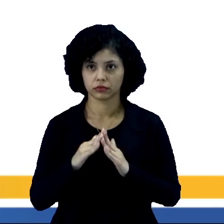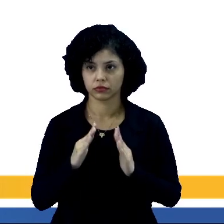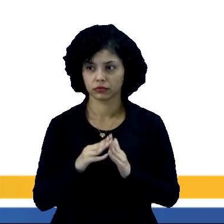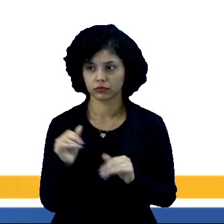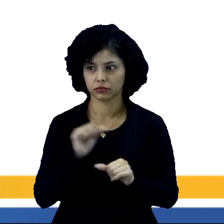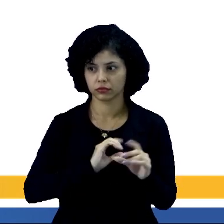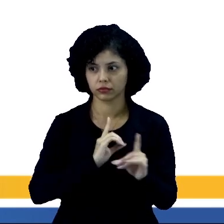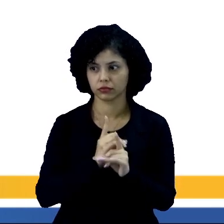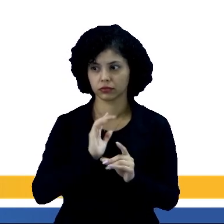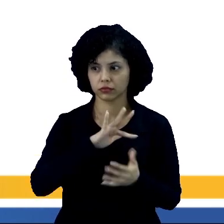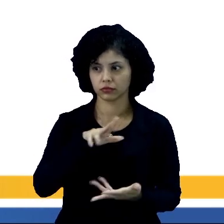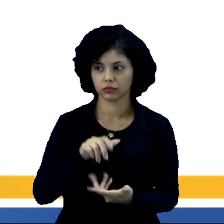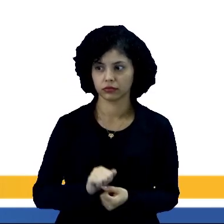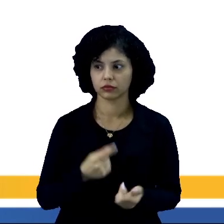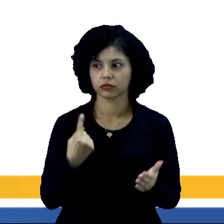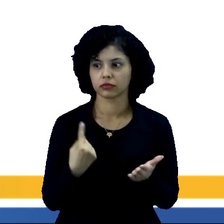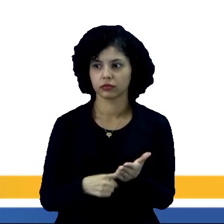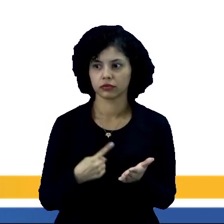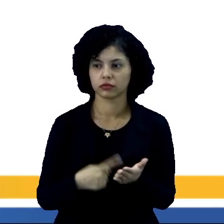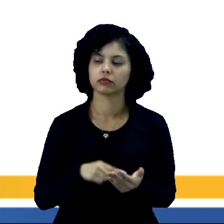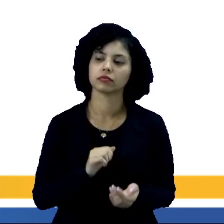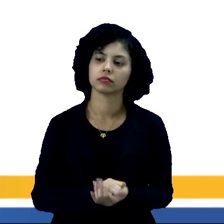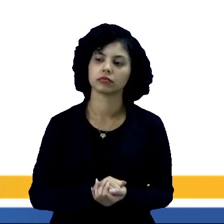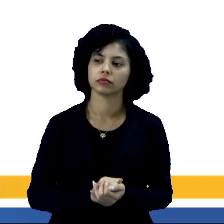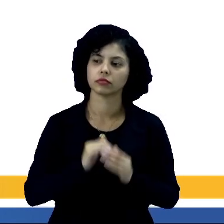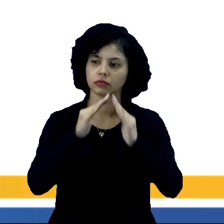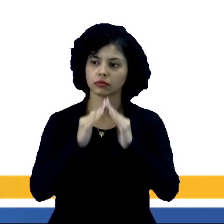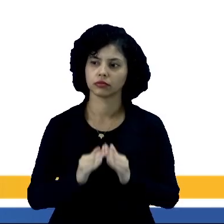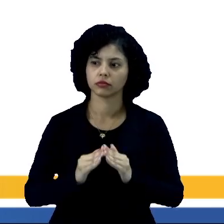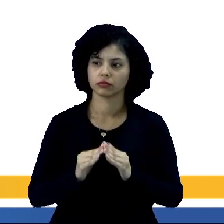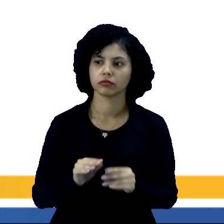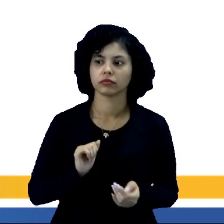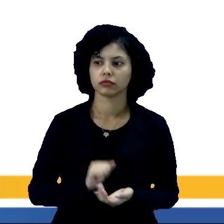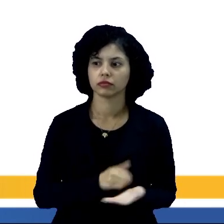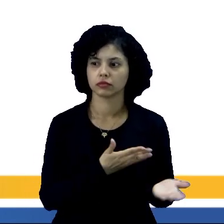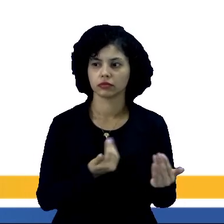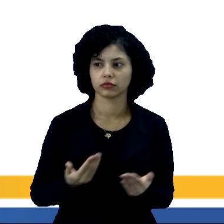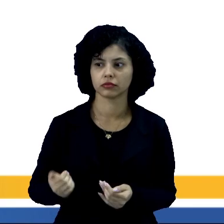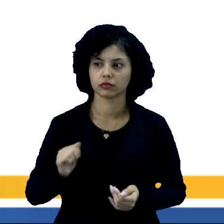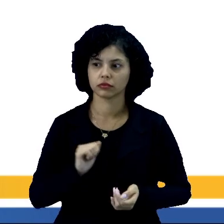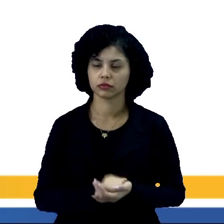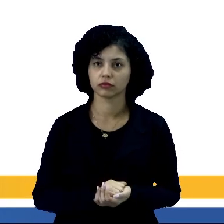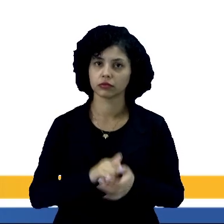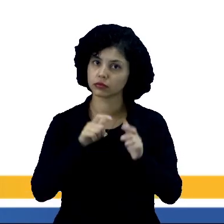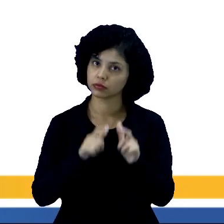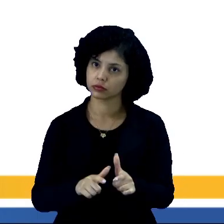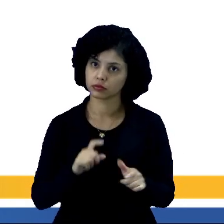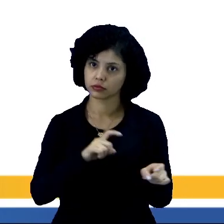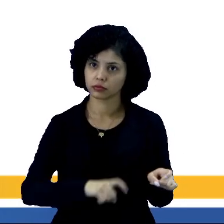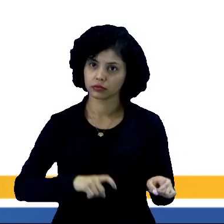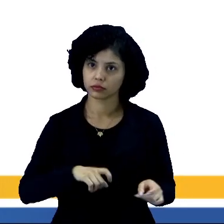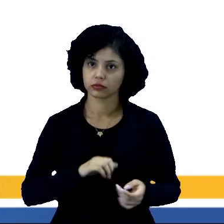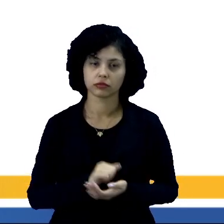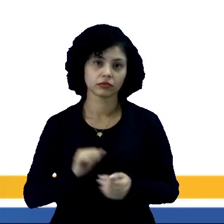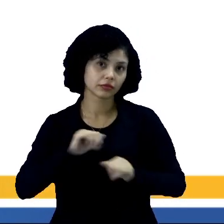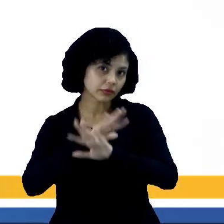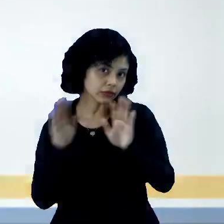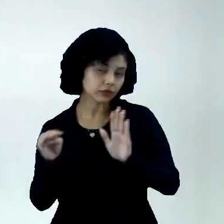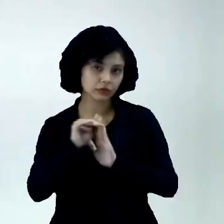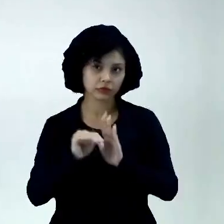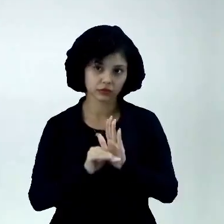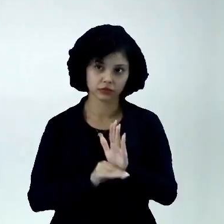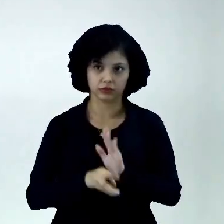casa seria encontrar outro planeta com condições habitáveis, orbitando uma estrela jovem estável para colonizá-la. Claro que